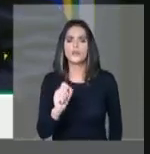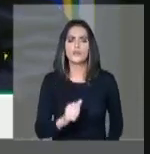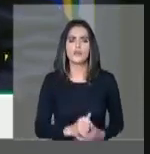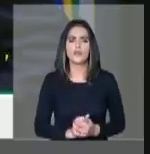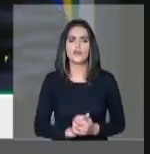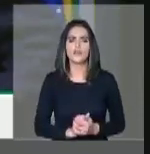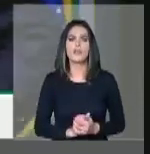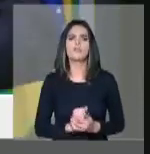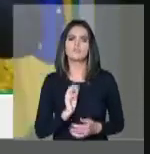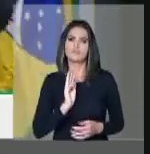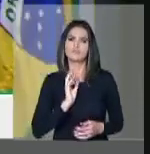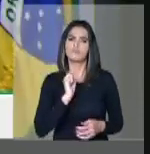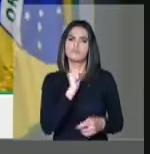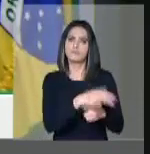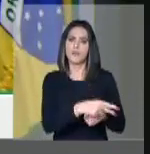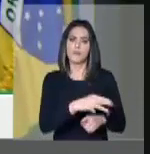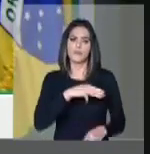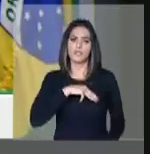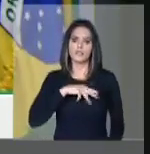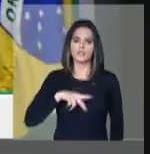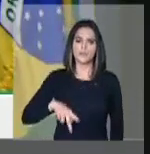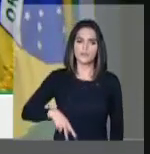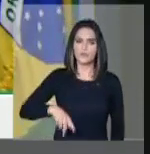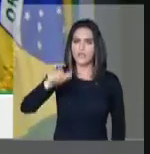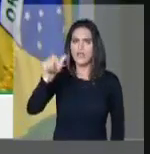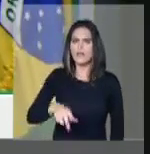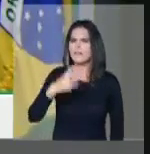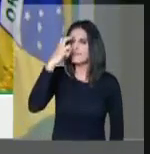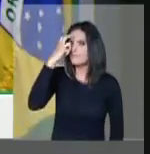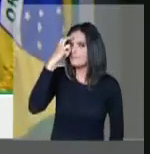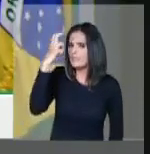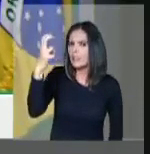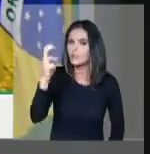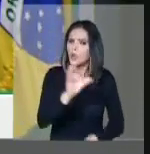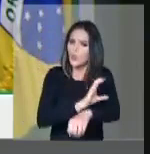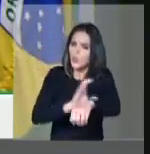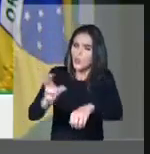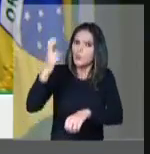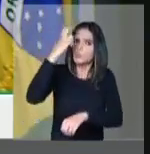no Ministério Público pela sua inteligência, pela sua cultura,